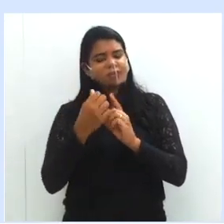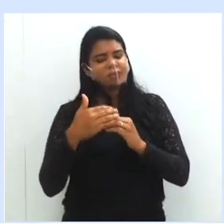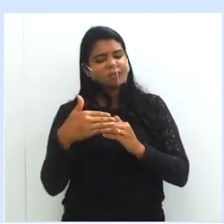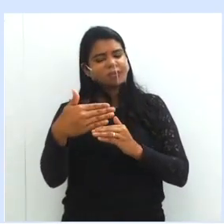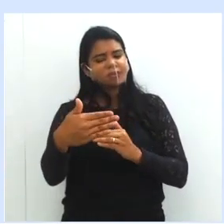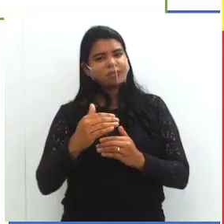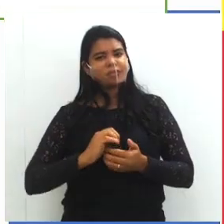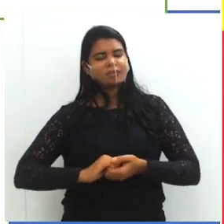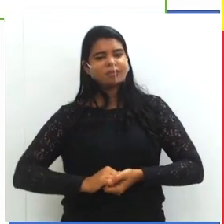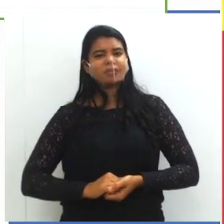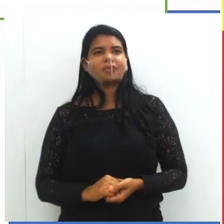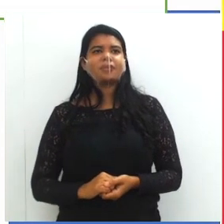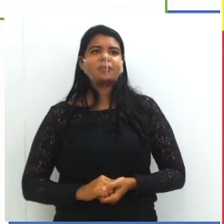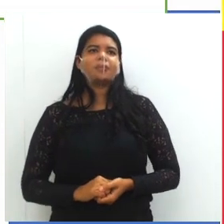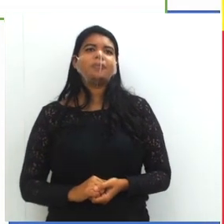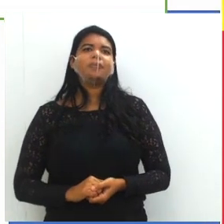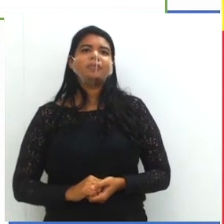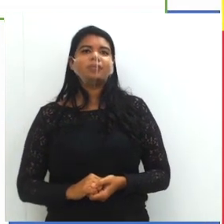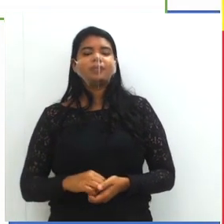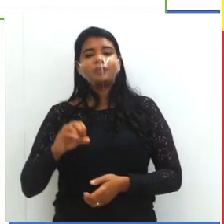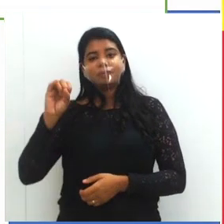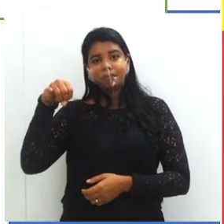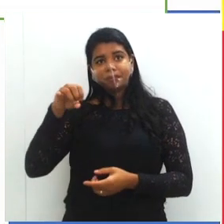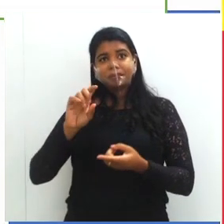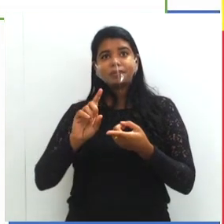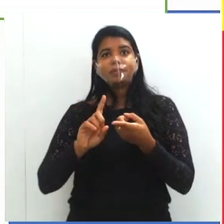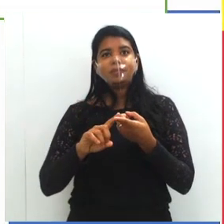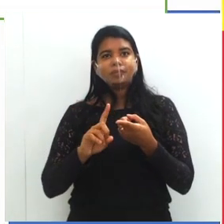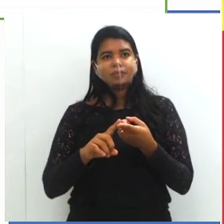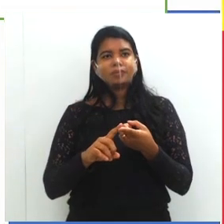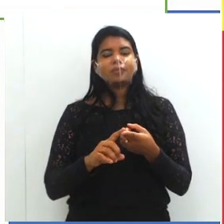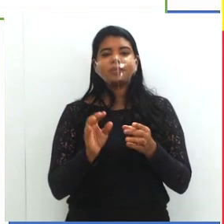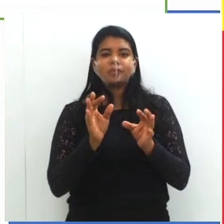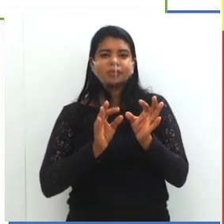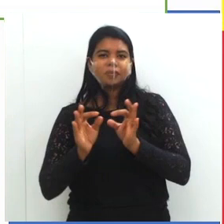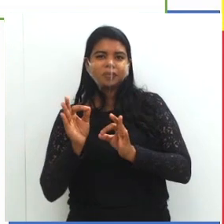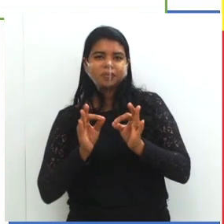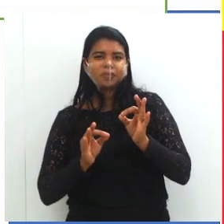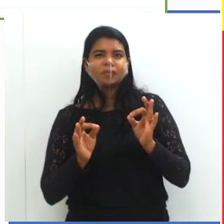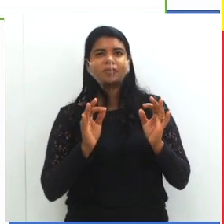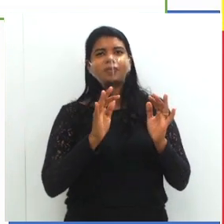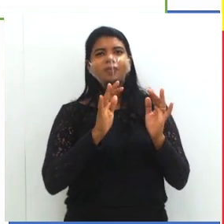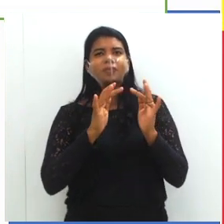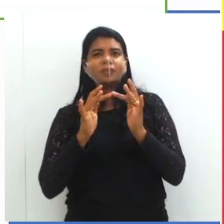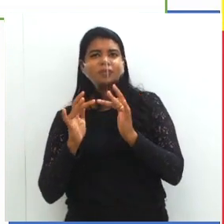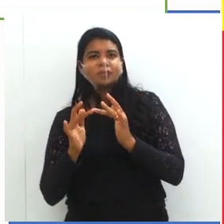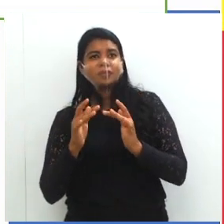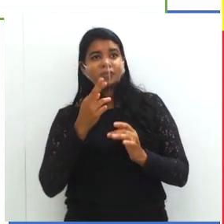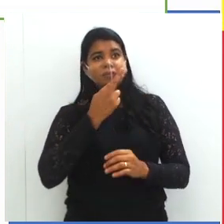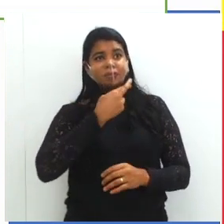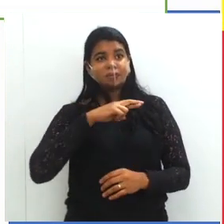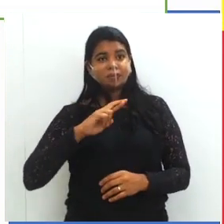Vamos adiante. Assim, a redefinição das relações entre religião,